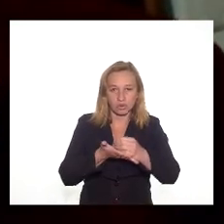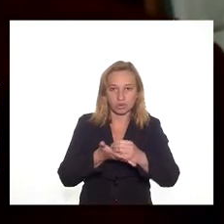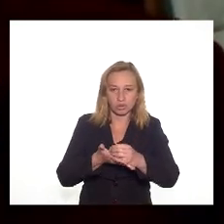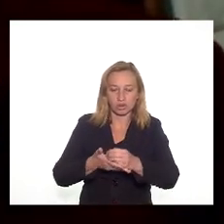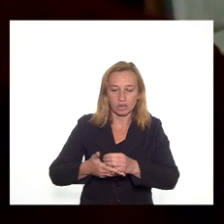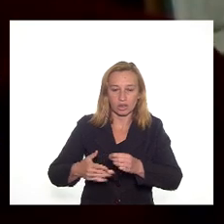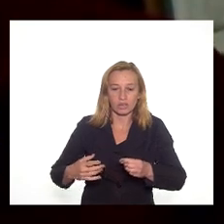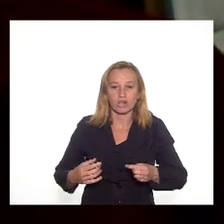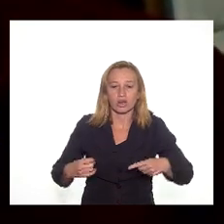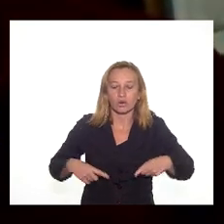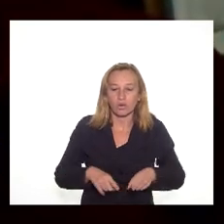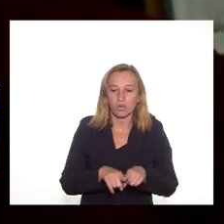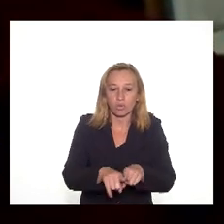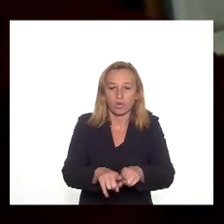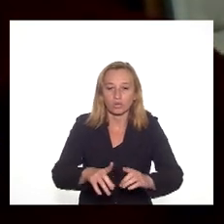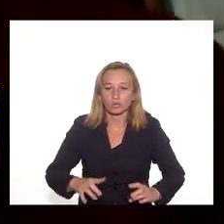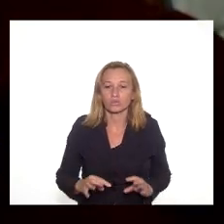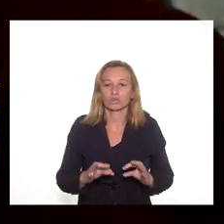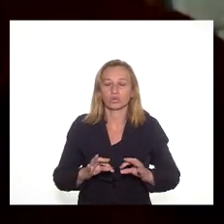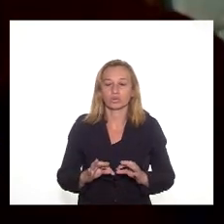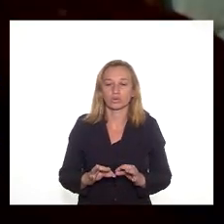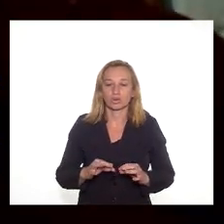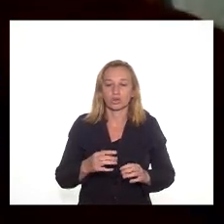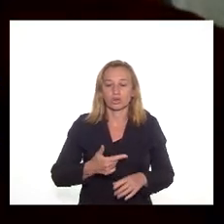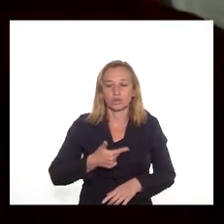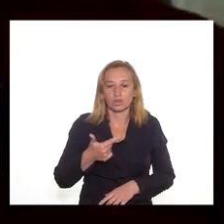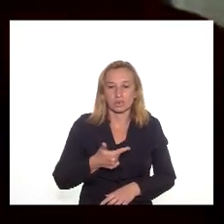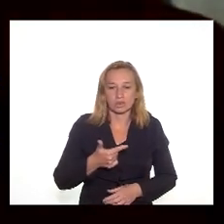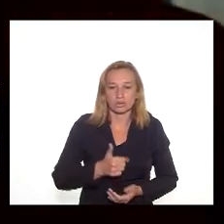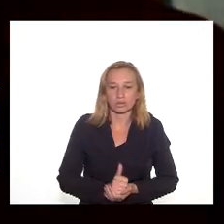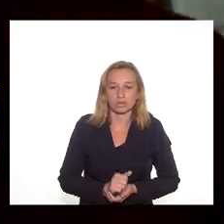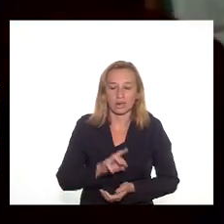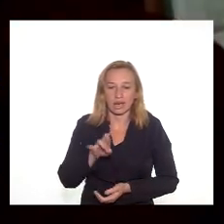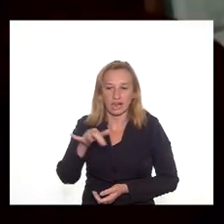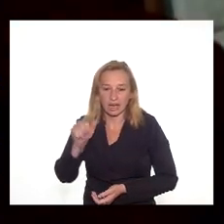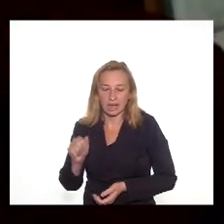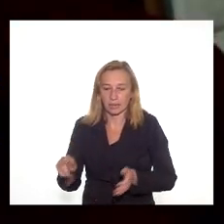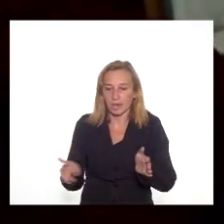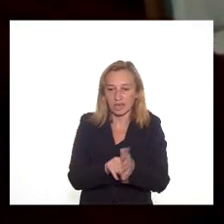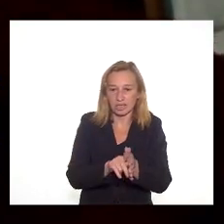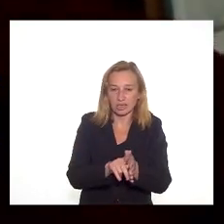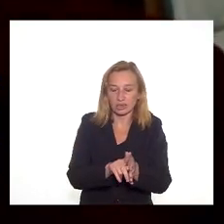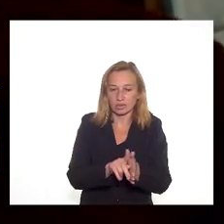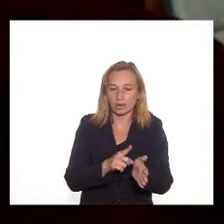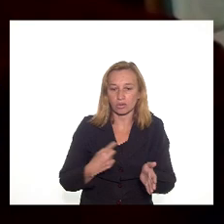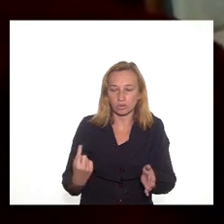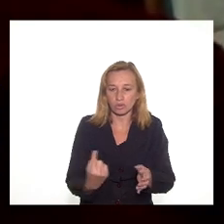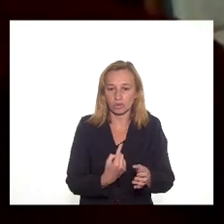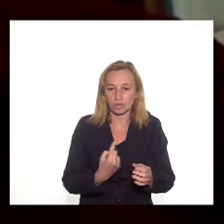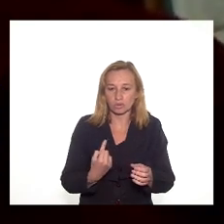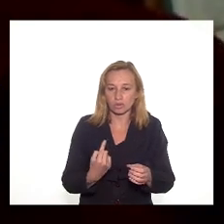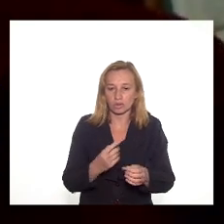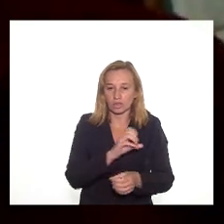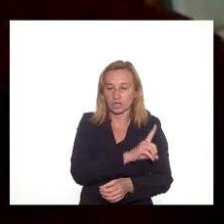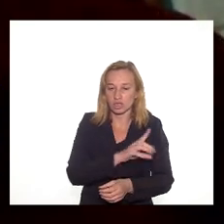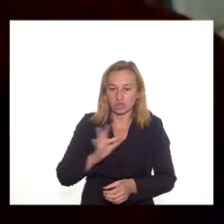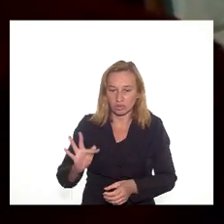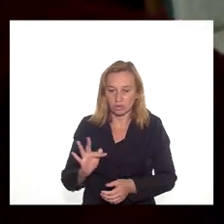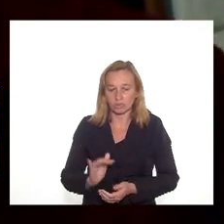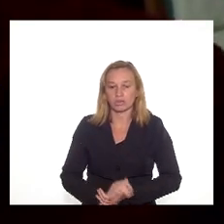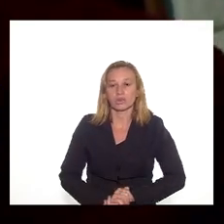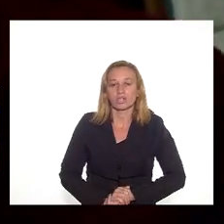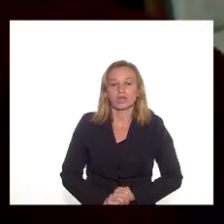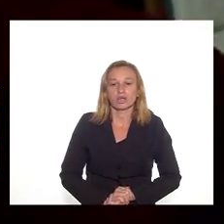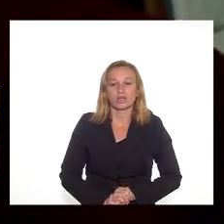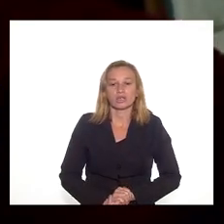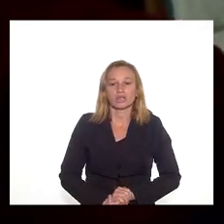das vocações, inclusive, do nosso segundo distrito. Araras faz parte do nosso segundo distrito. E essa discussão, eu tenho certeza